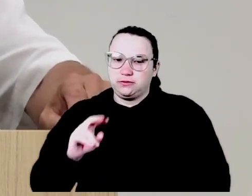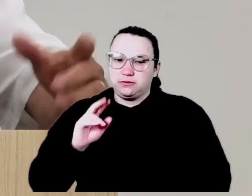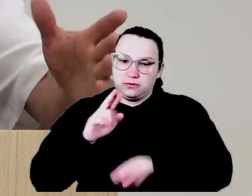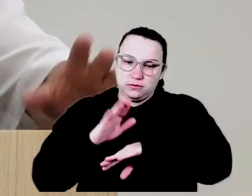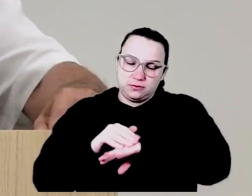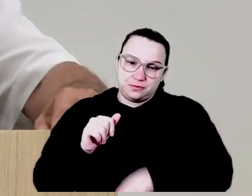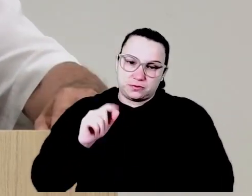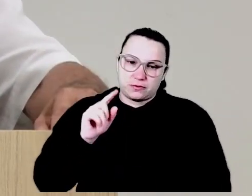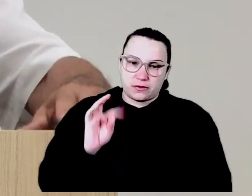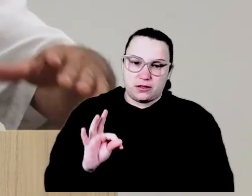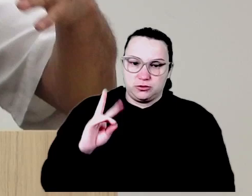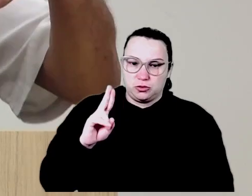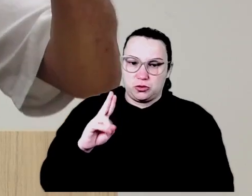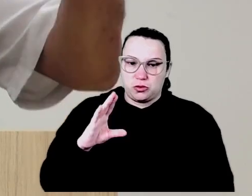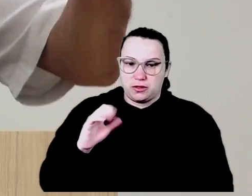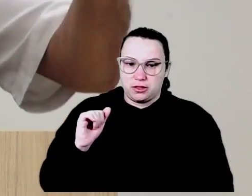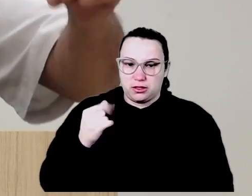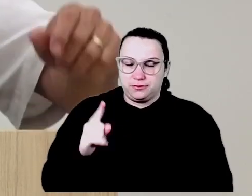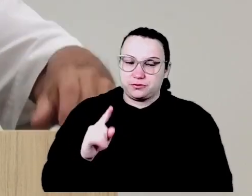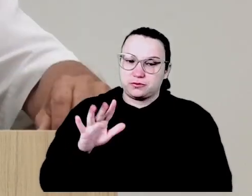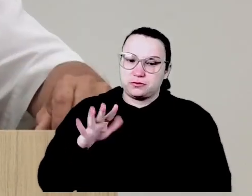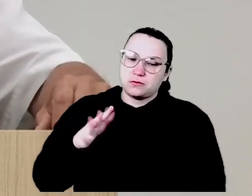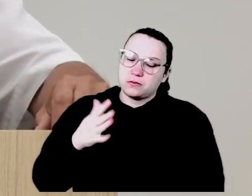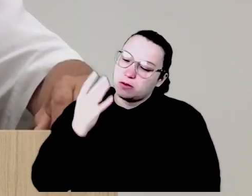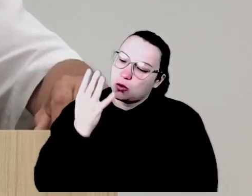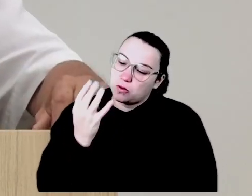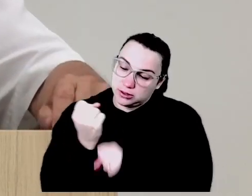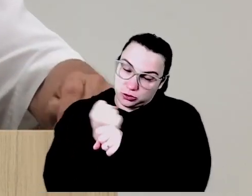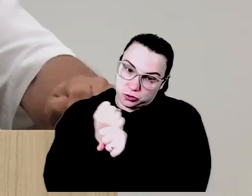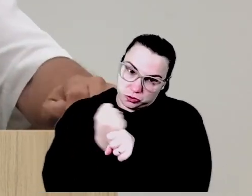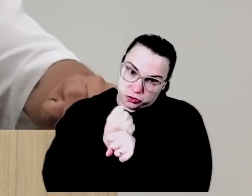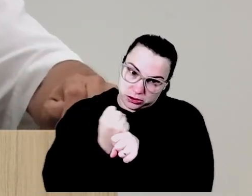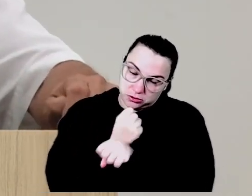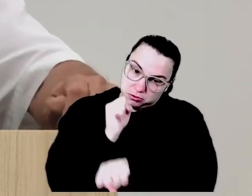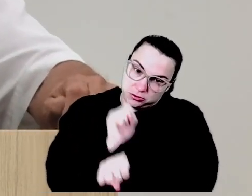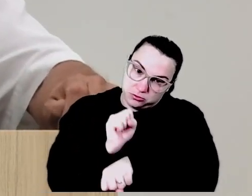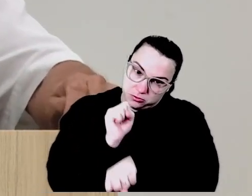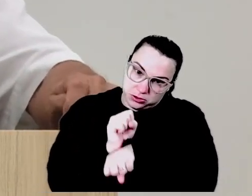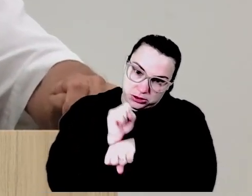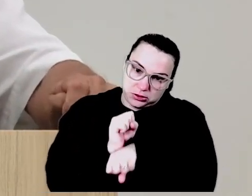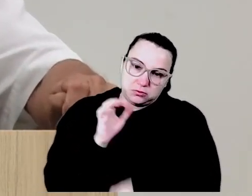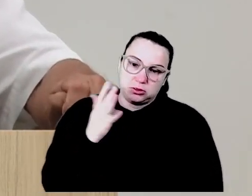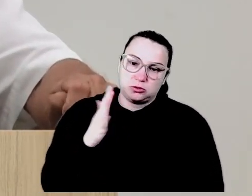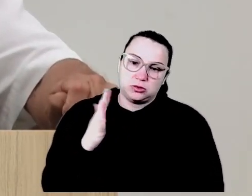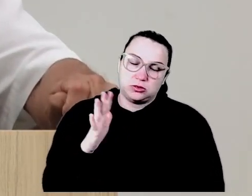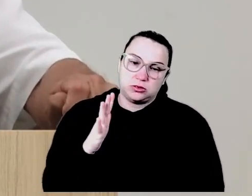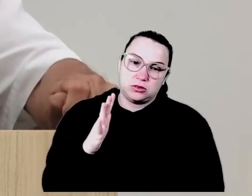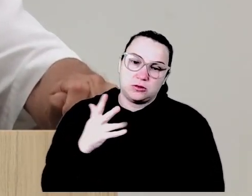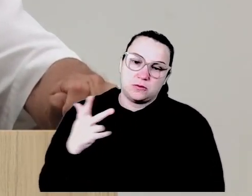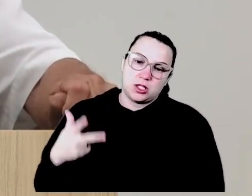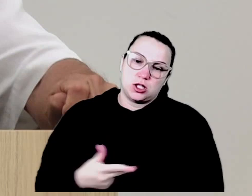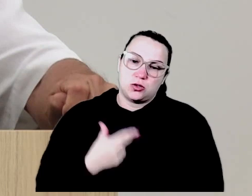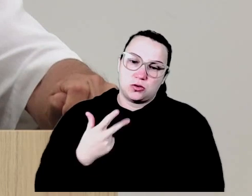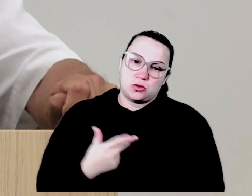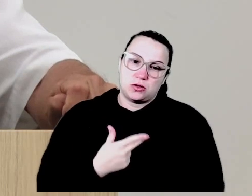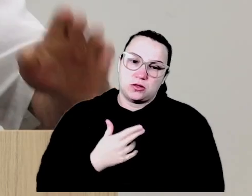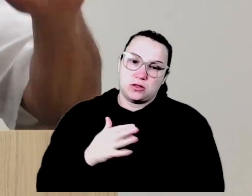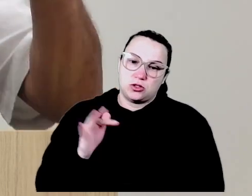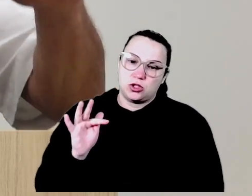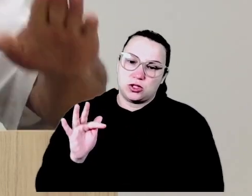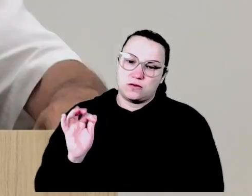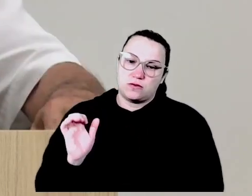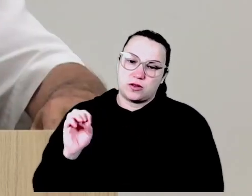4 anos aproximadamente ou seja Desde quando nós Assumimos essa legislatura aguardando uma cirurgia de